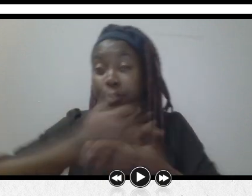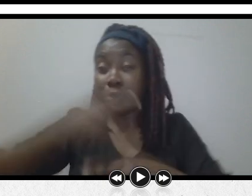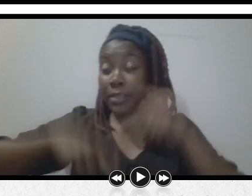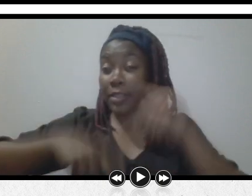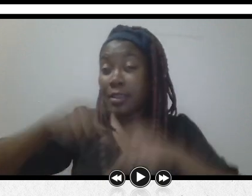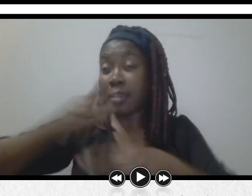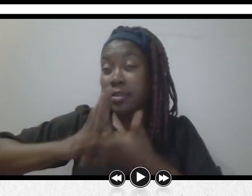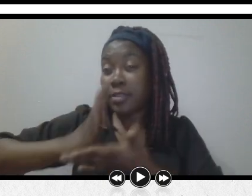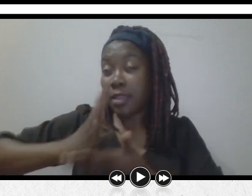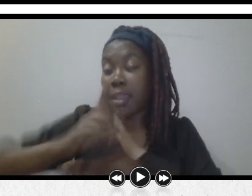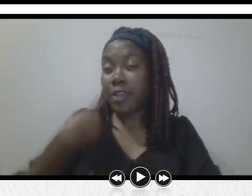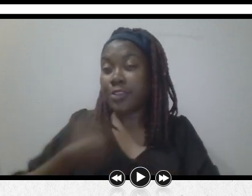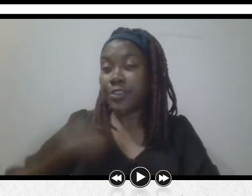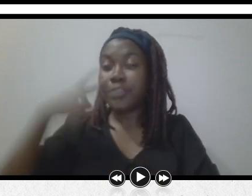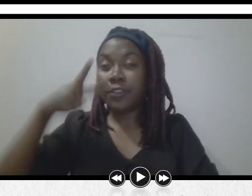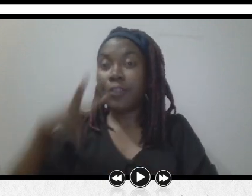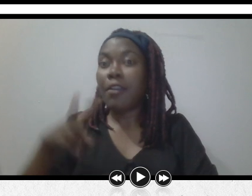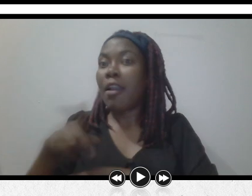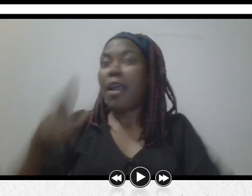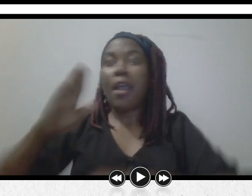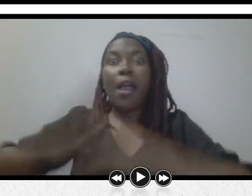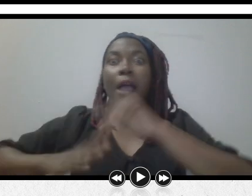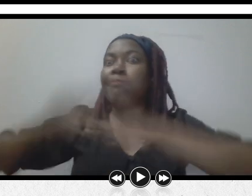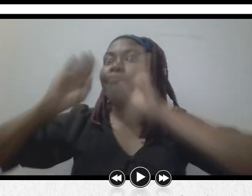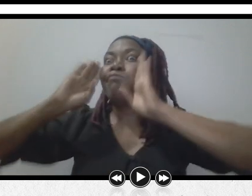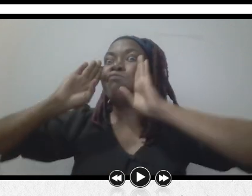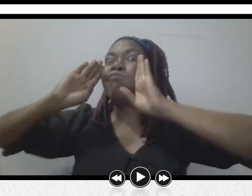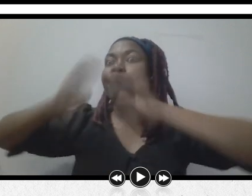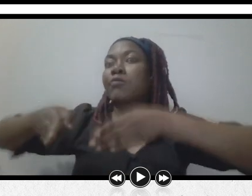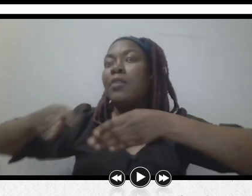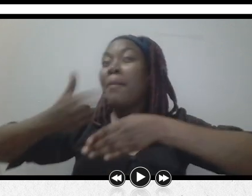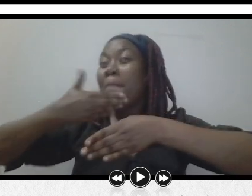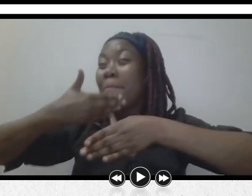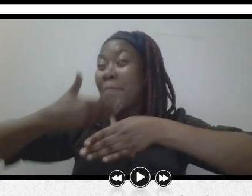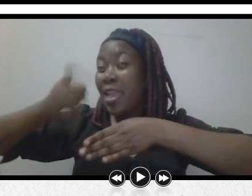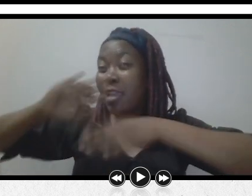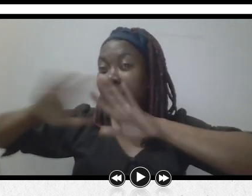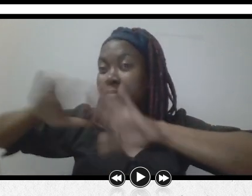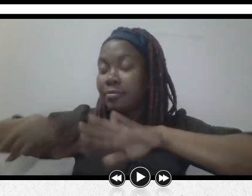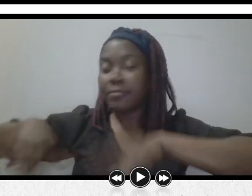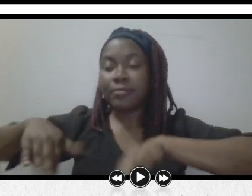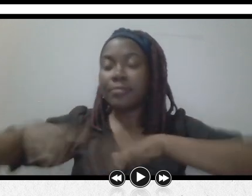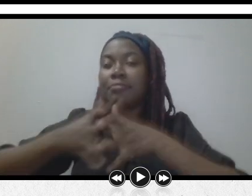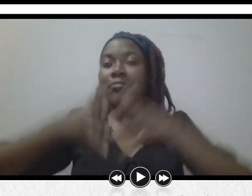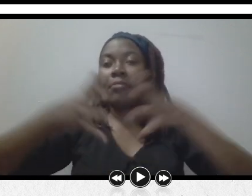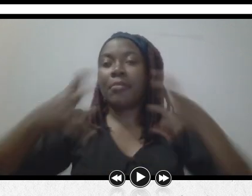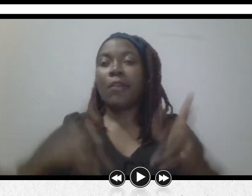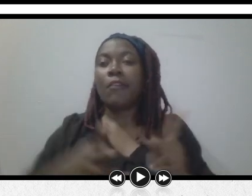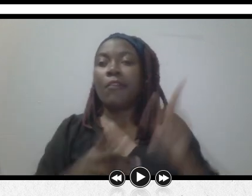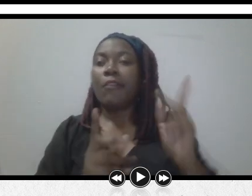coletados. E nisso, os catadores de materiais recicláveis, como a gente viu, eles são especialistas. Quanto